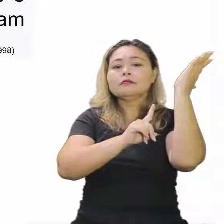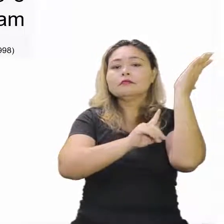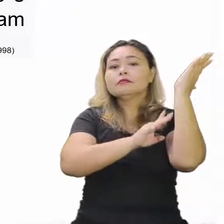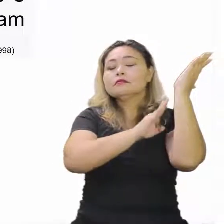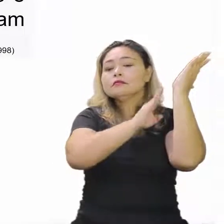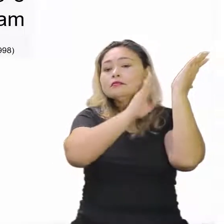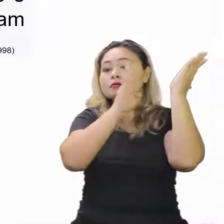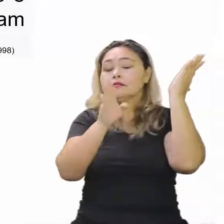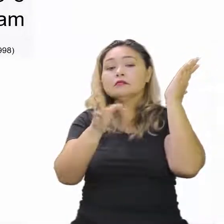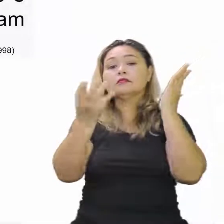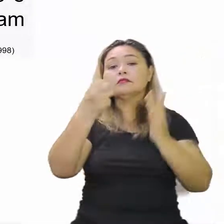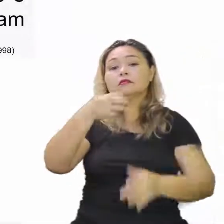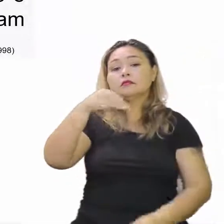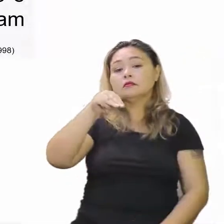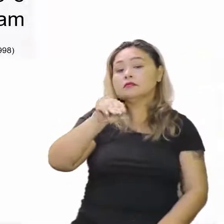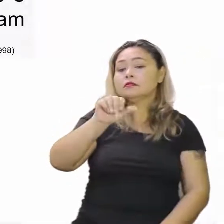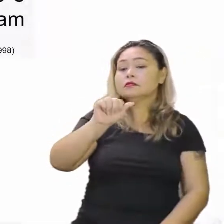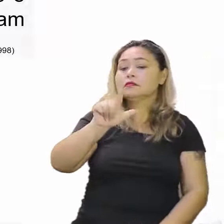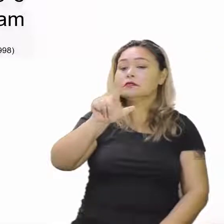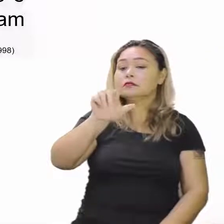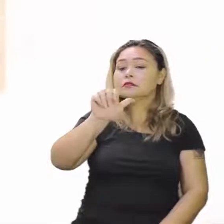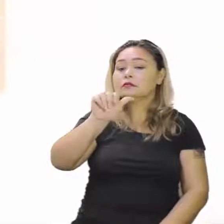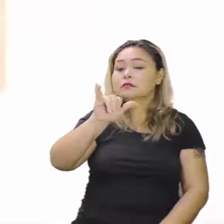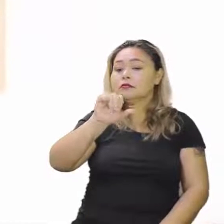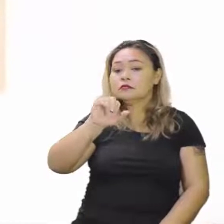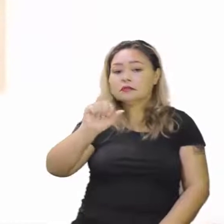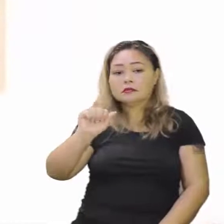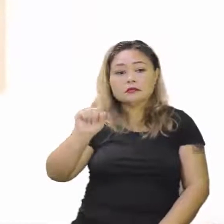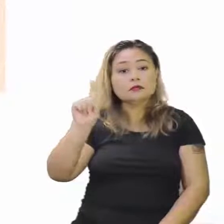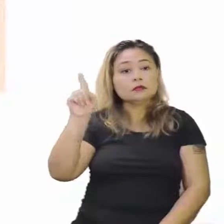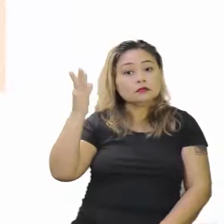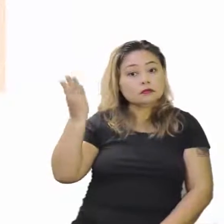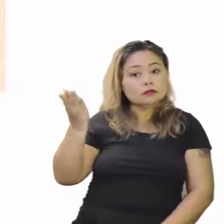a Malásia, tá?